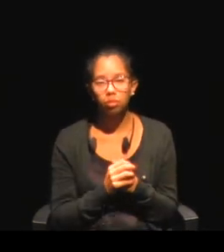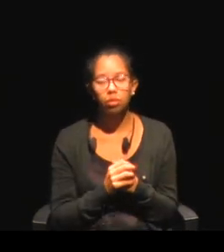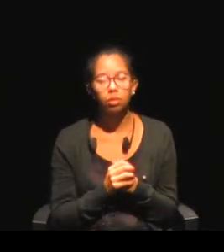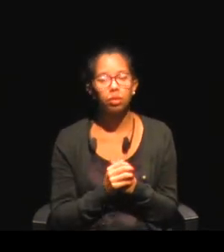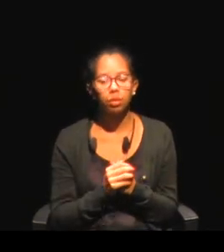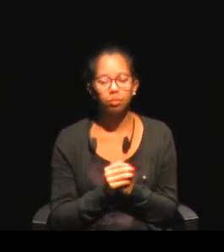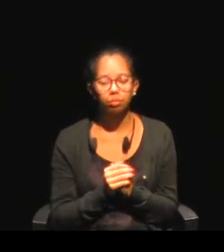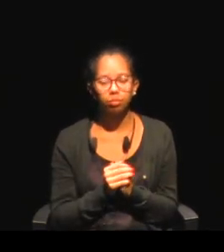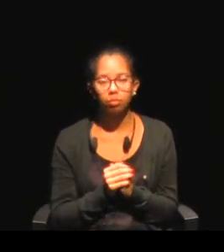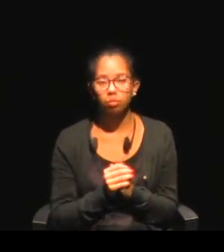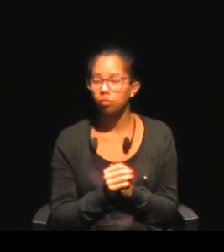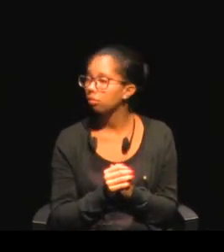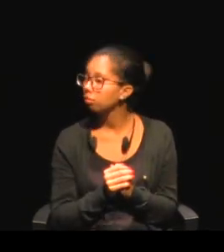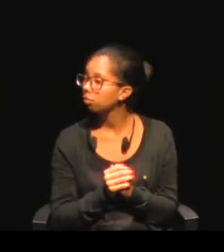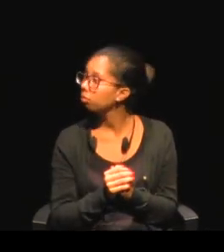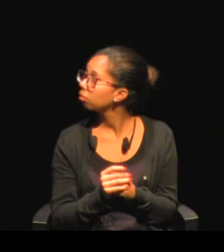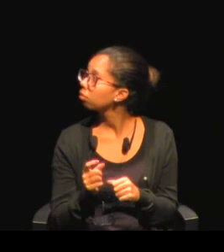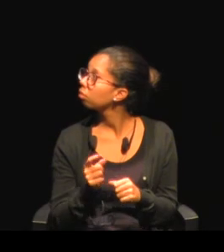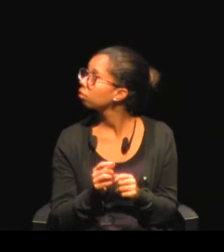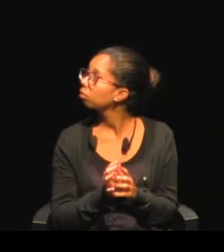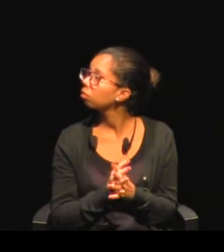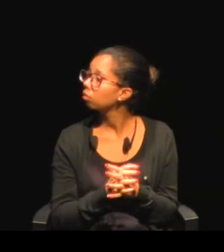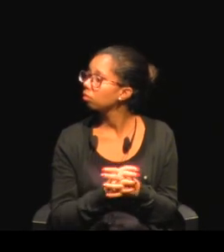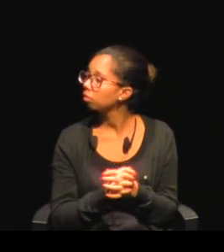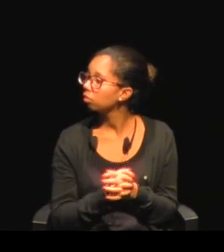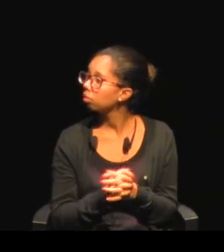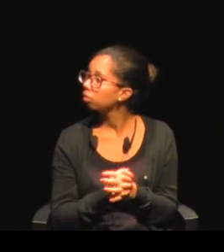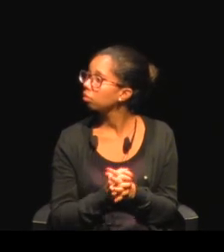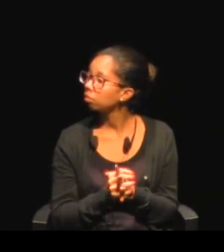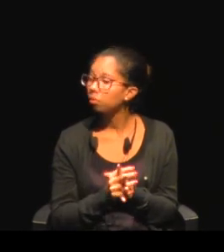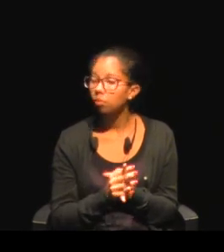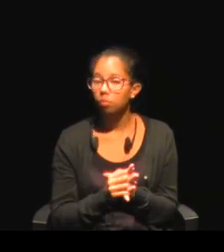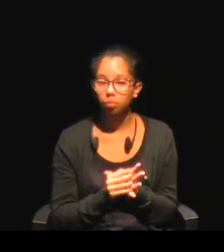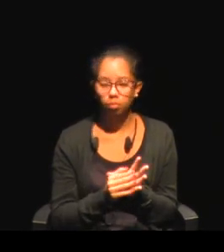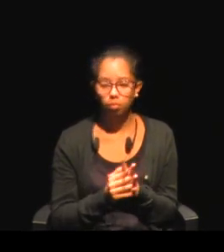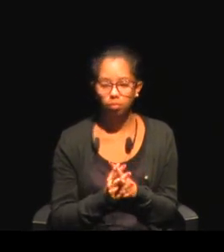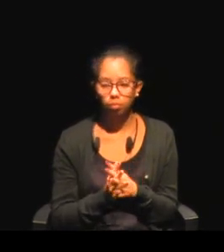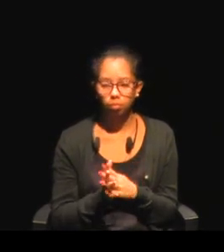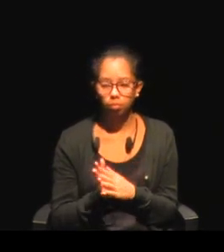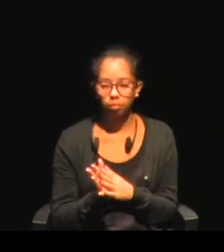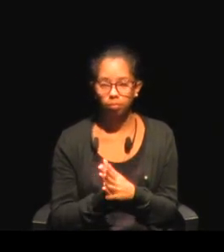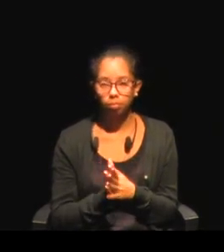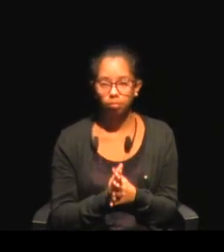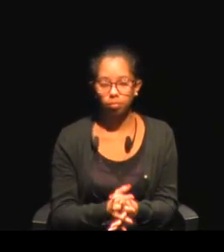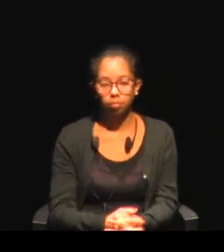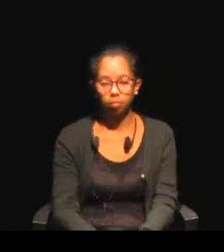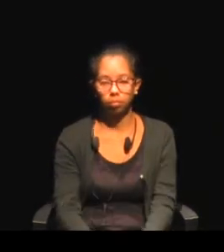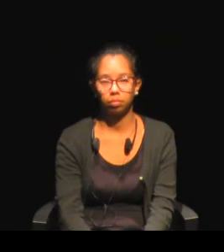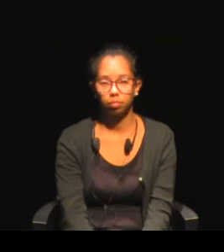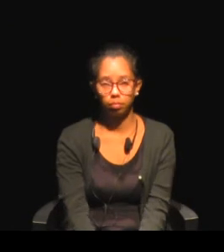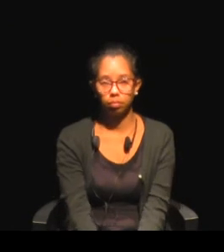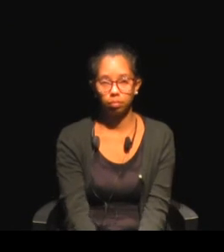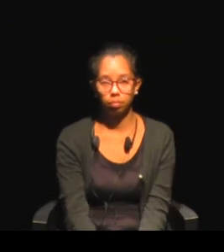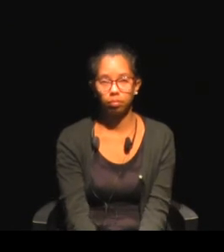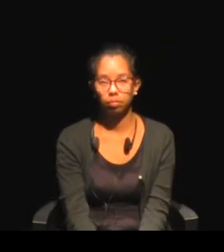uma série de novos blocos aqui assim, que geram esse grande vazio aqui assim, que conecta tudo isso num grande